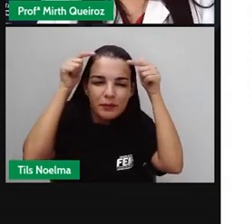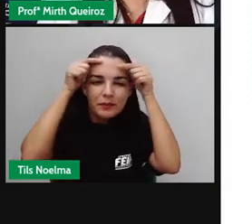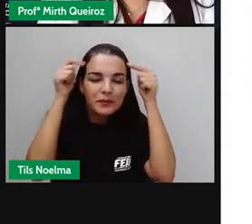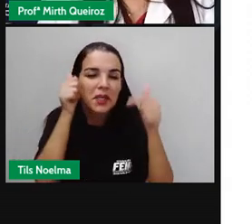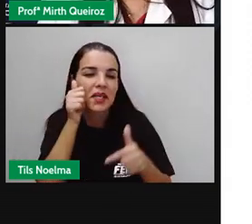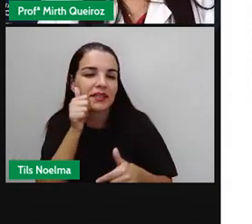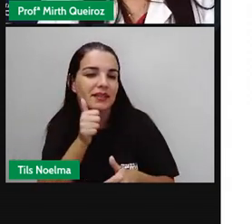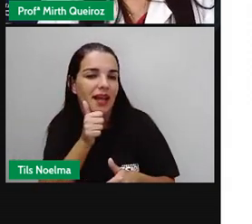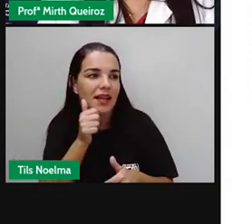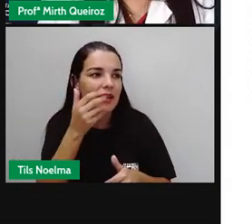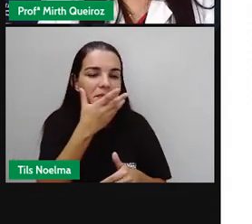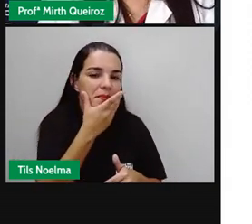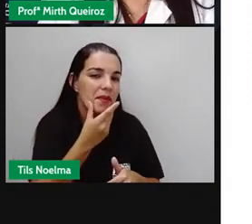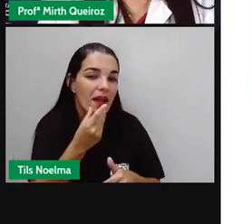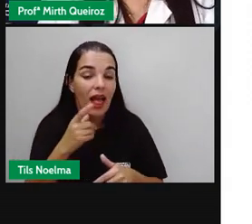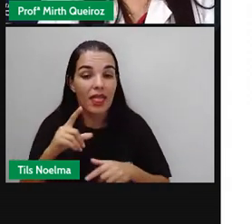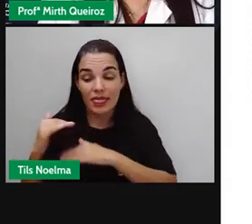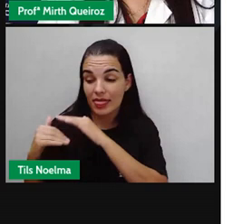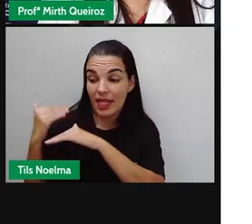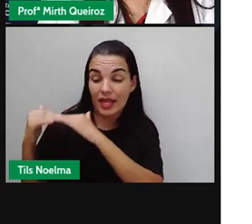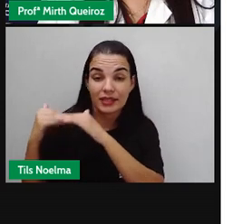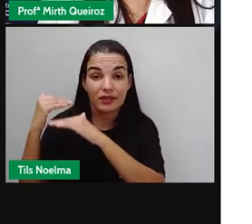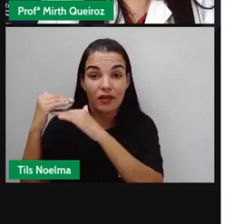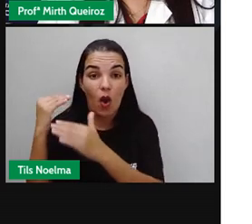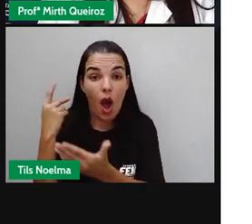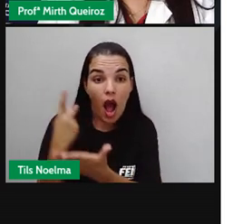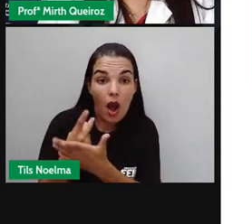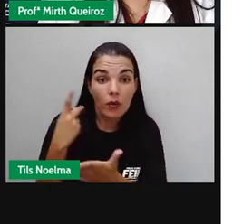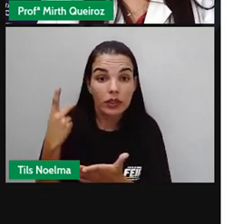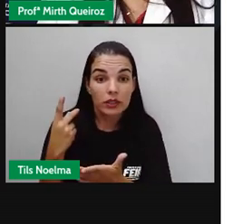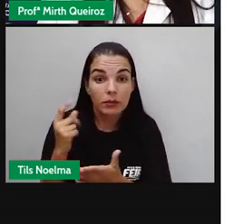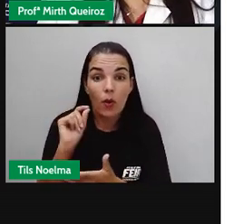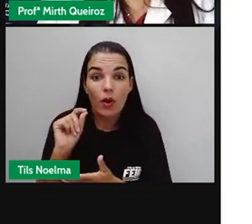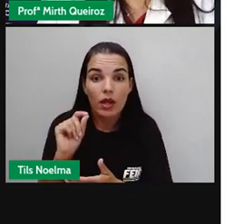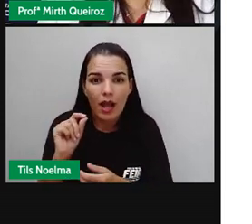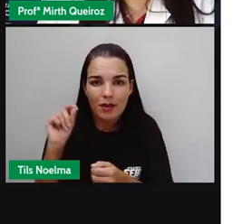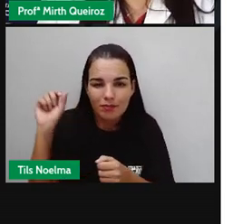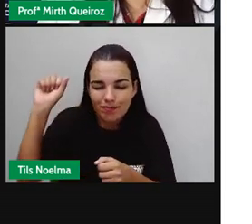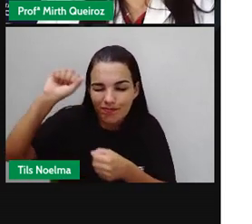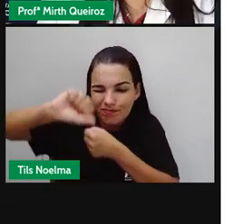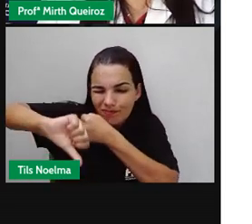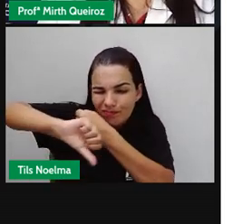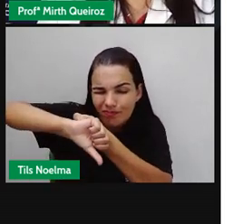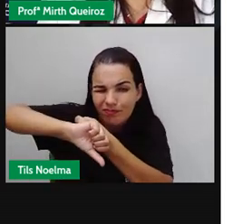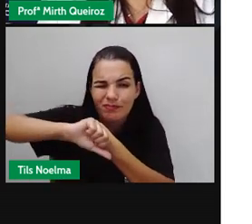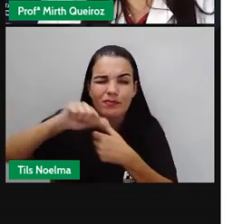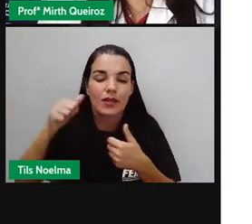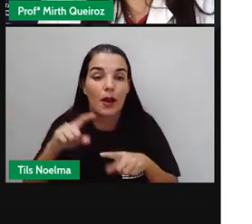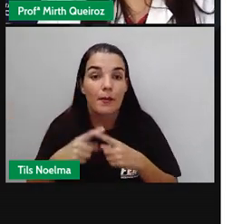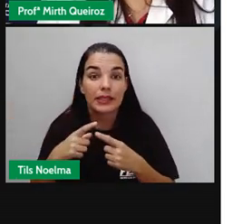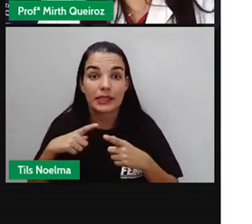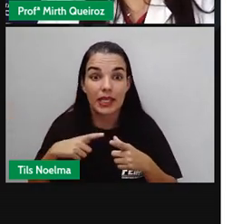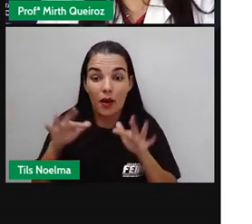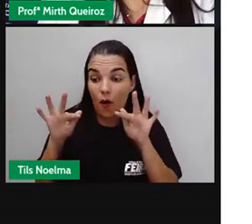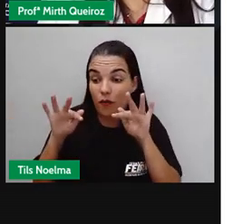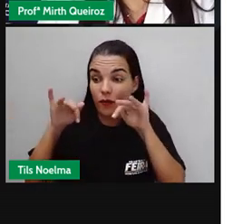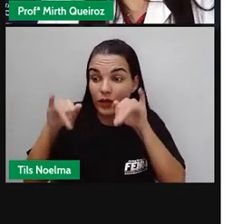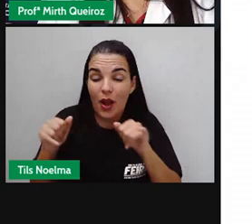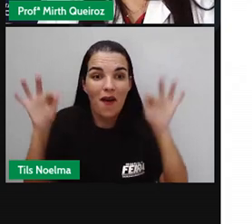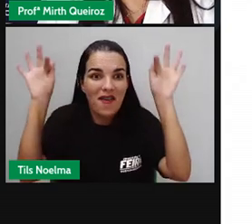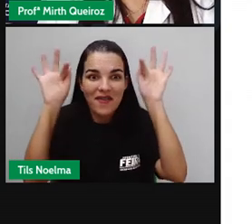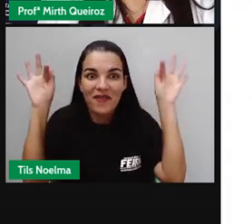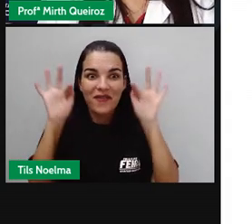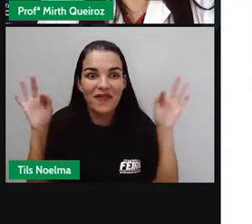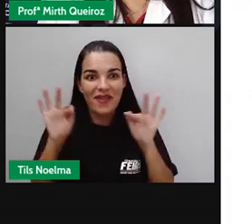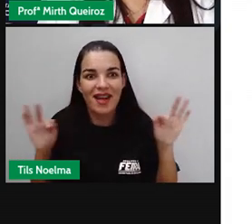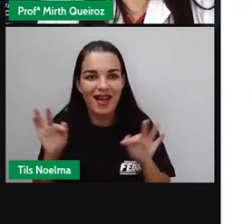princesas, e que se desenvolvem em torno de um acontecimento trágico, mas que sempre tem um final feliz. O interessante